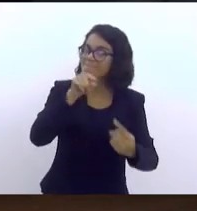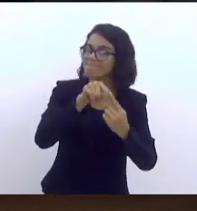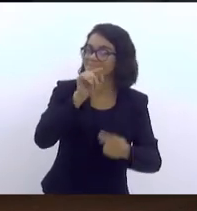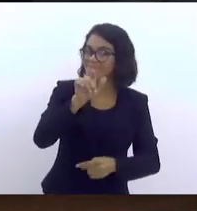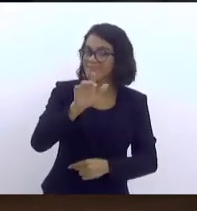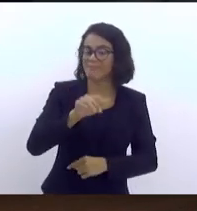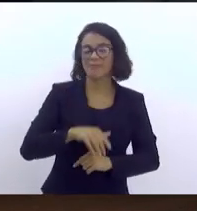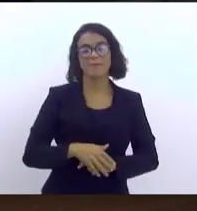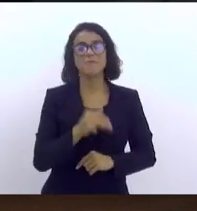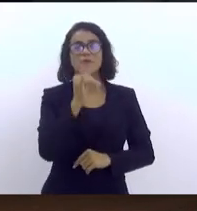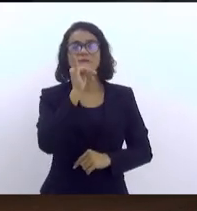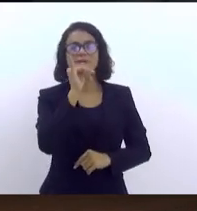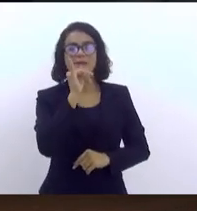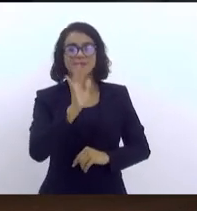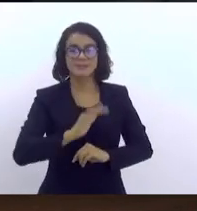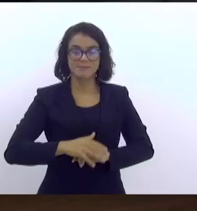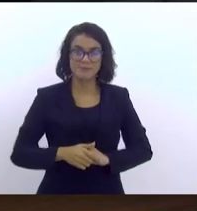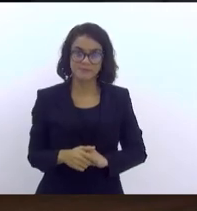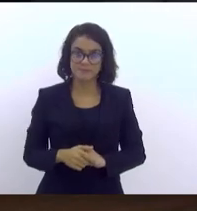exemplo